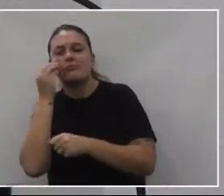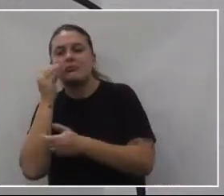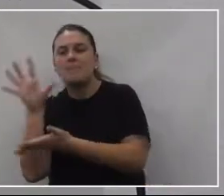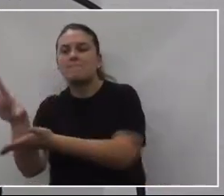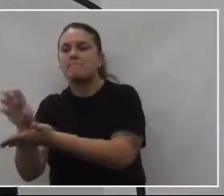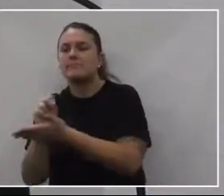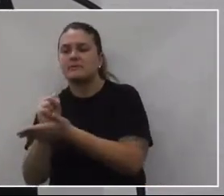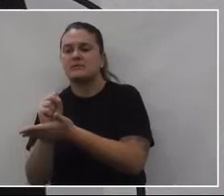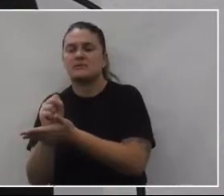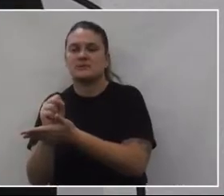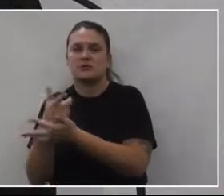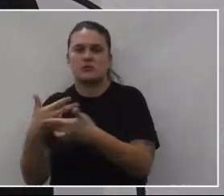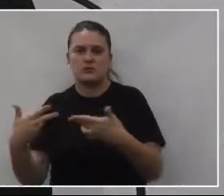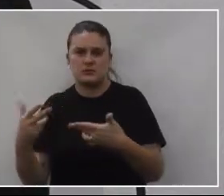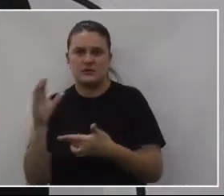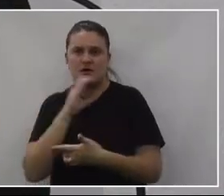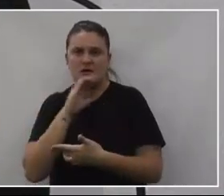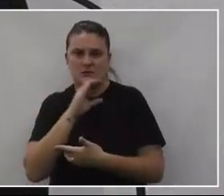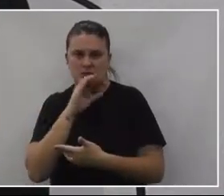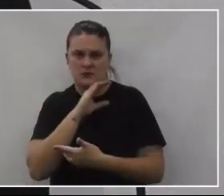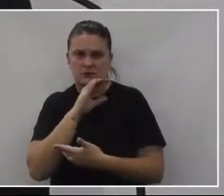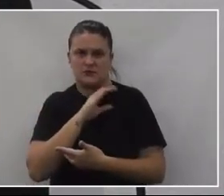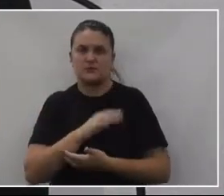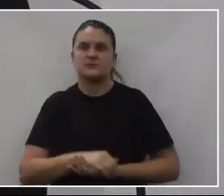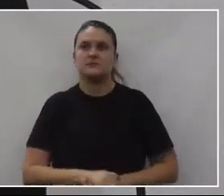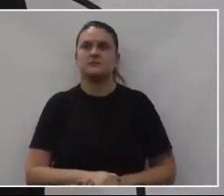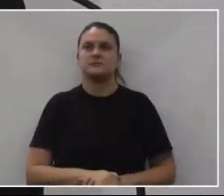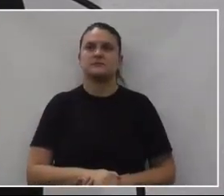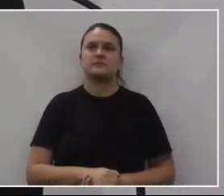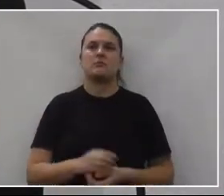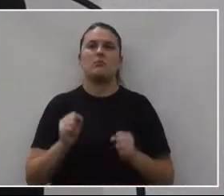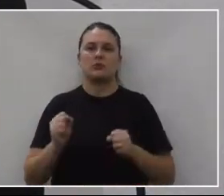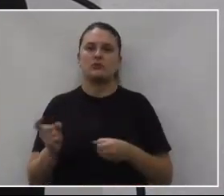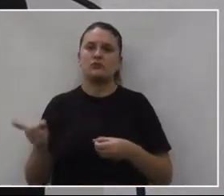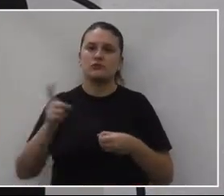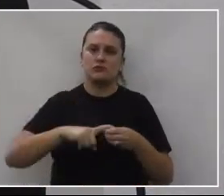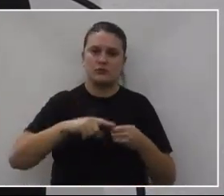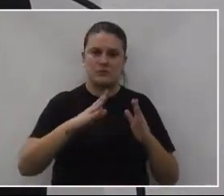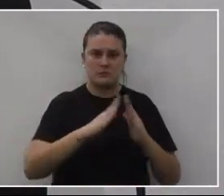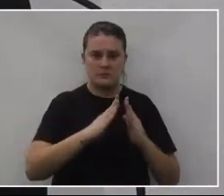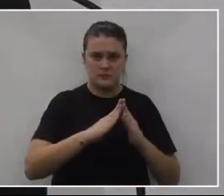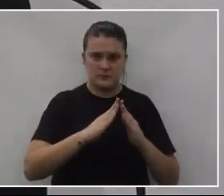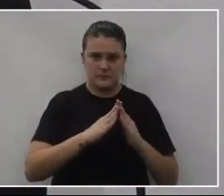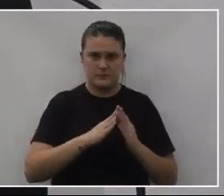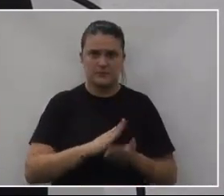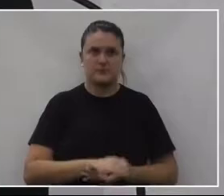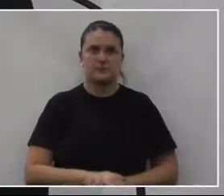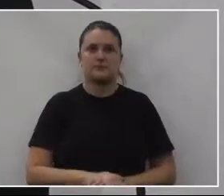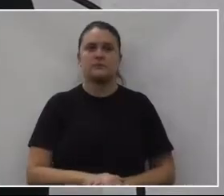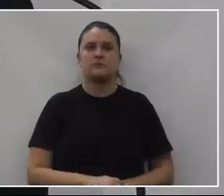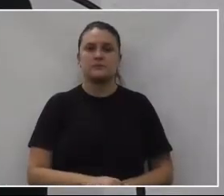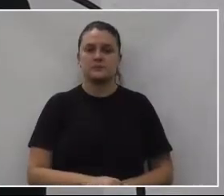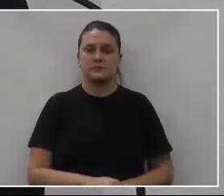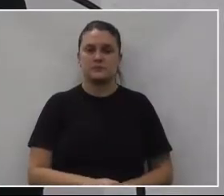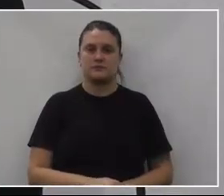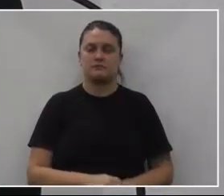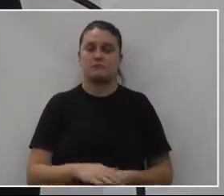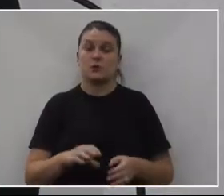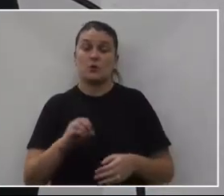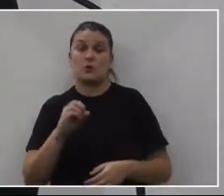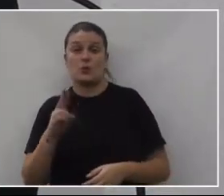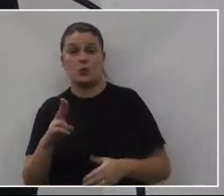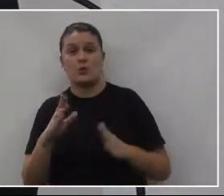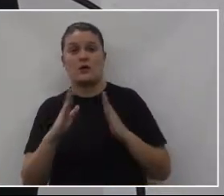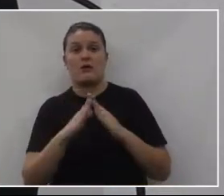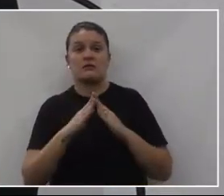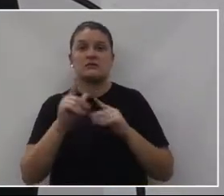tudo, recuperar o mais rapidamente possível esses objetos e para que elas possam depois, quando voltar a residir na casa ou na casa onde